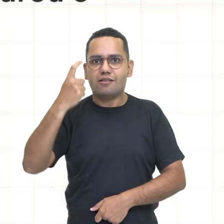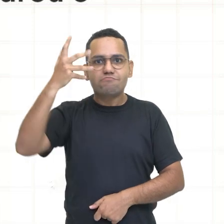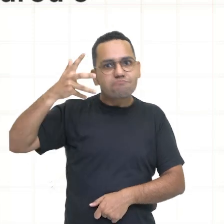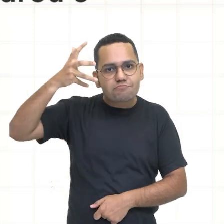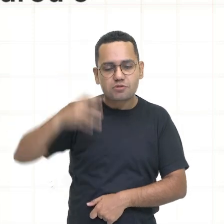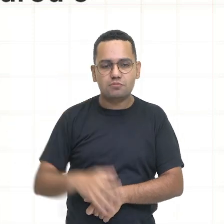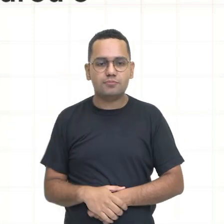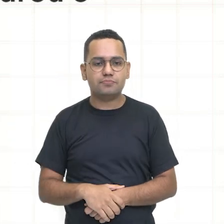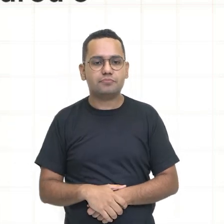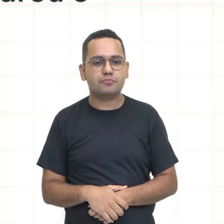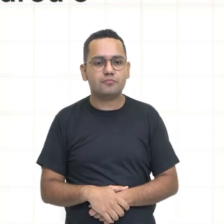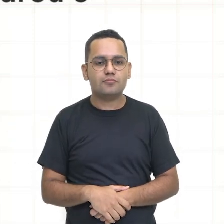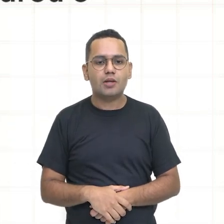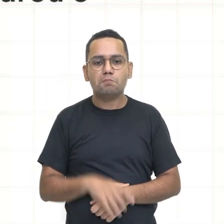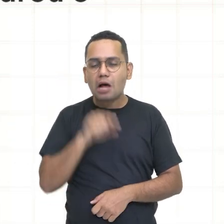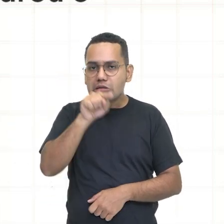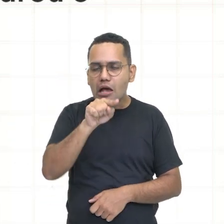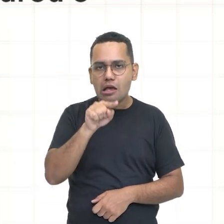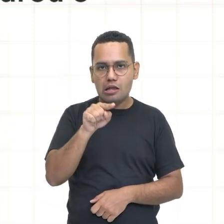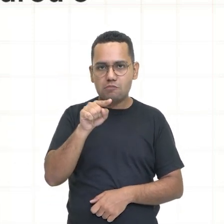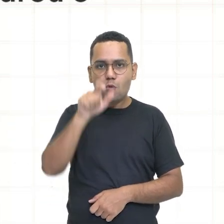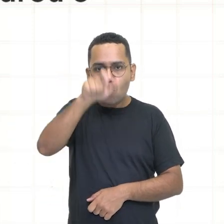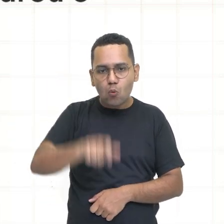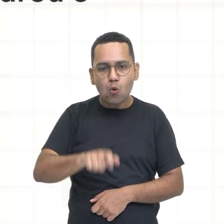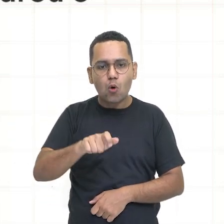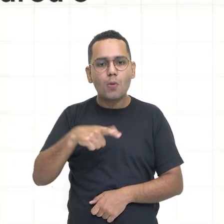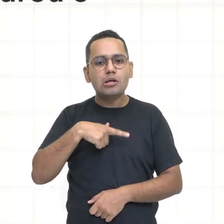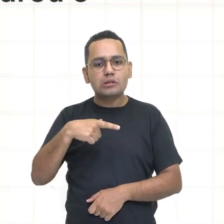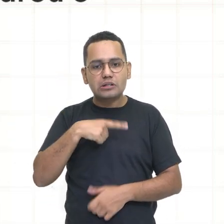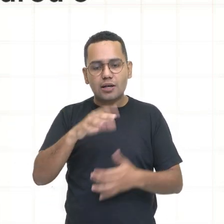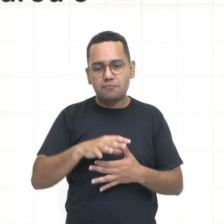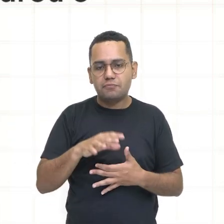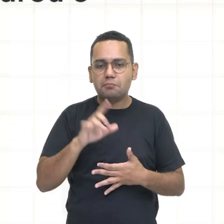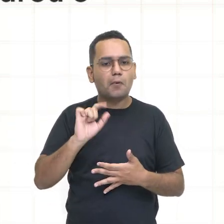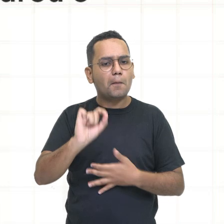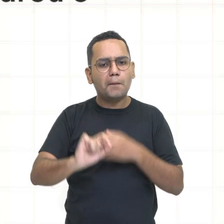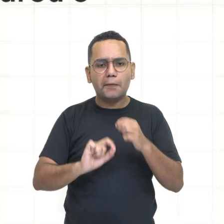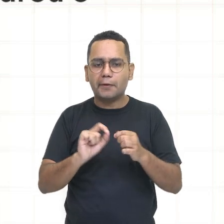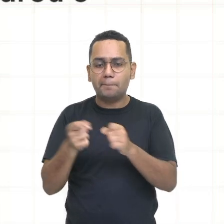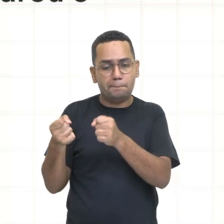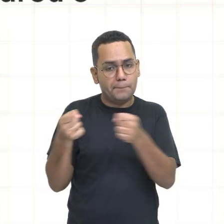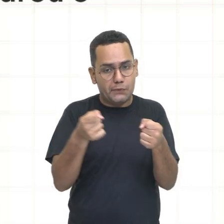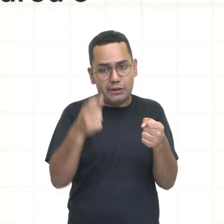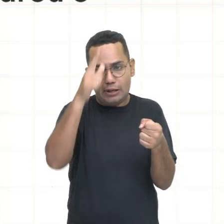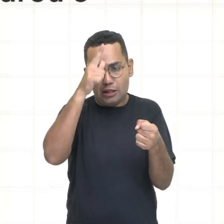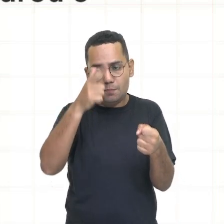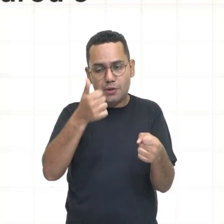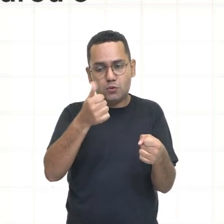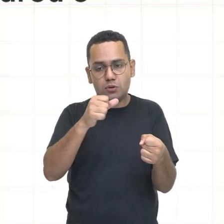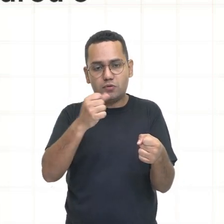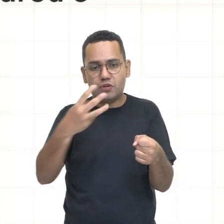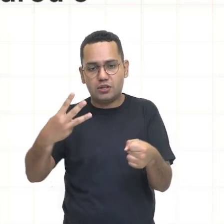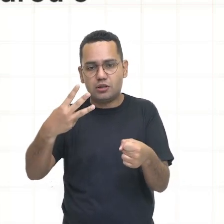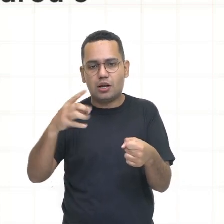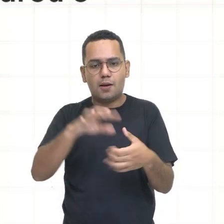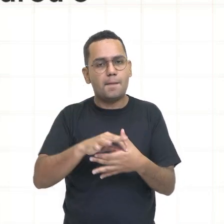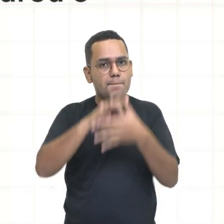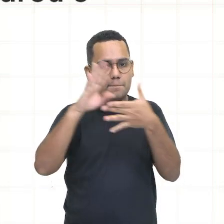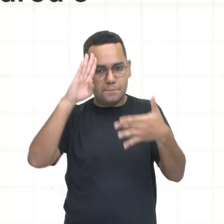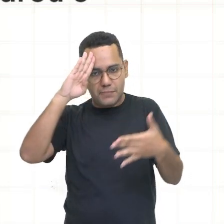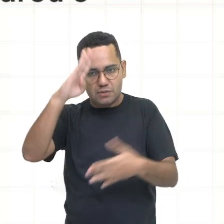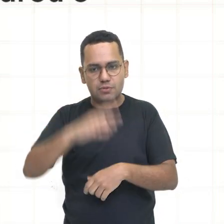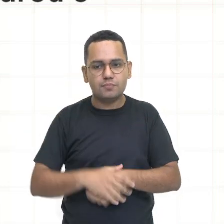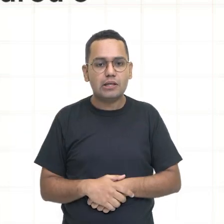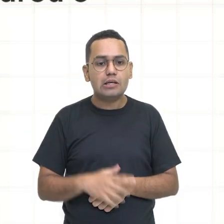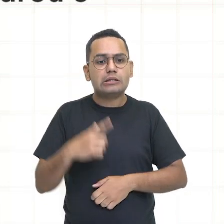Alemanha em 1933, ao ser nomeado chanceler. e implantou uma ditadura totalitária